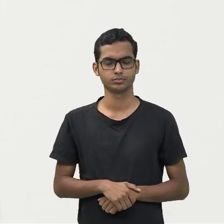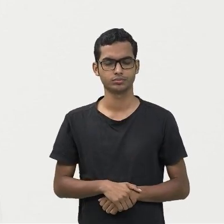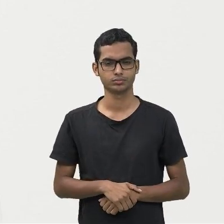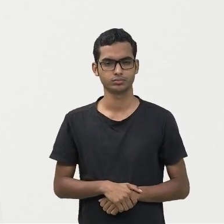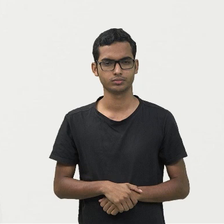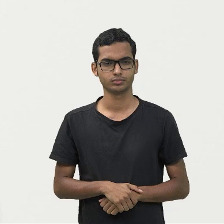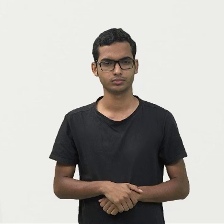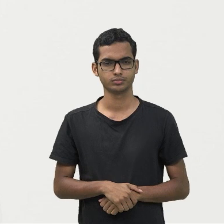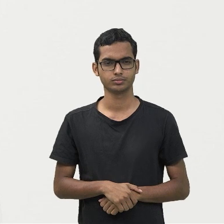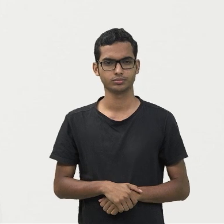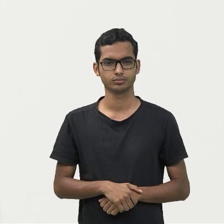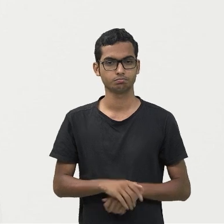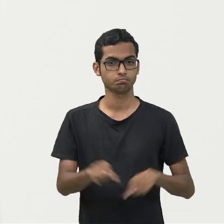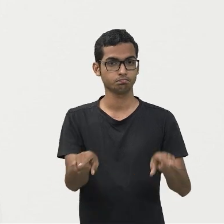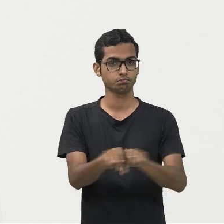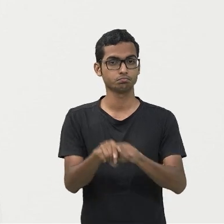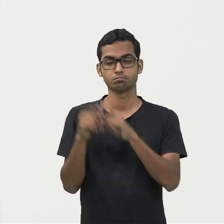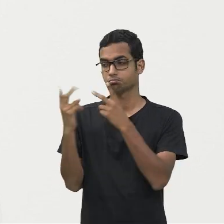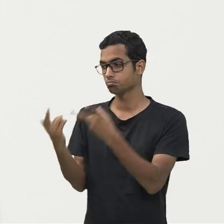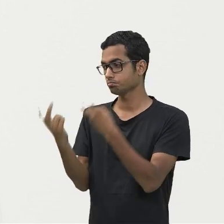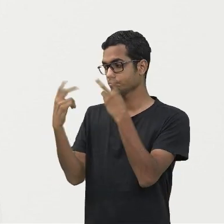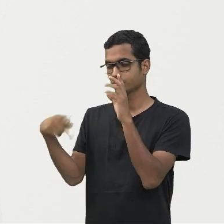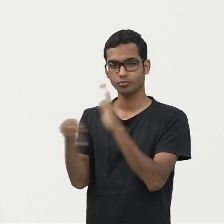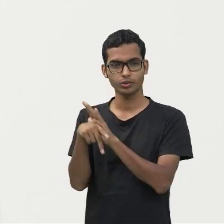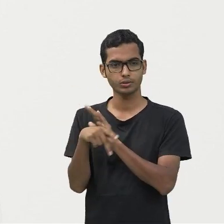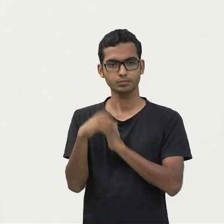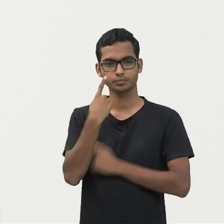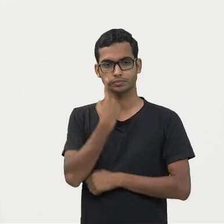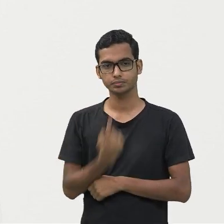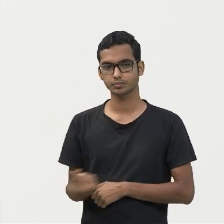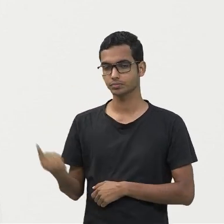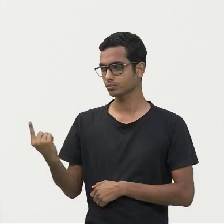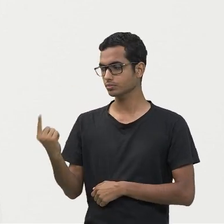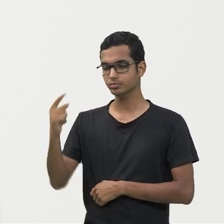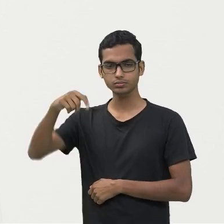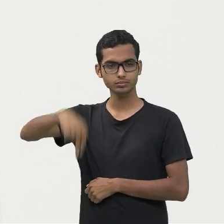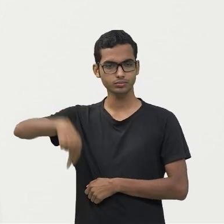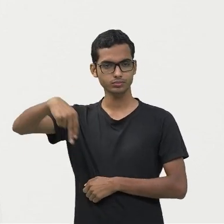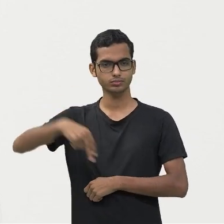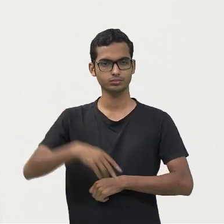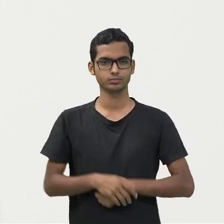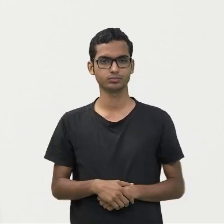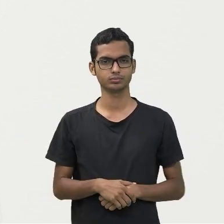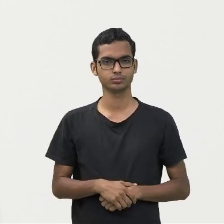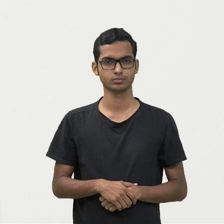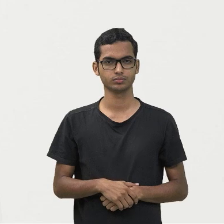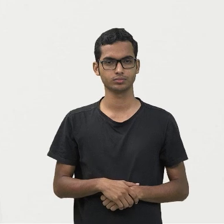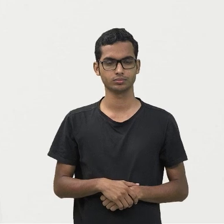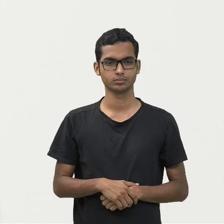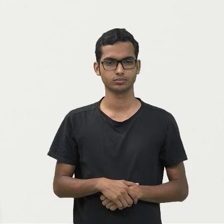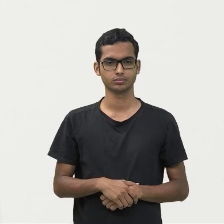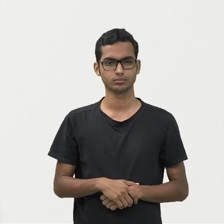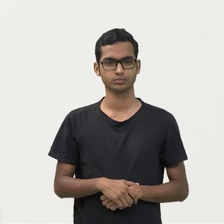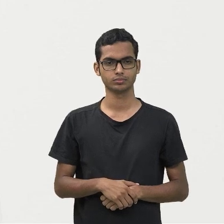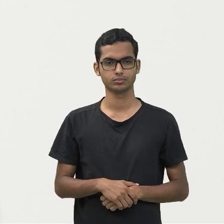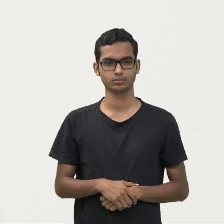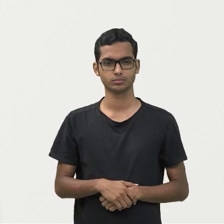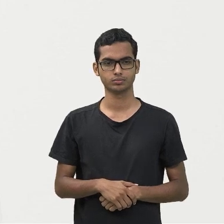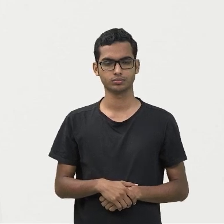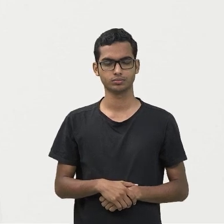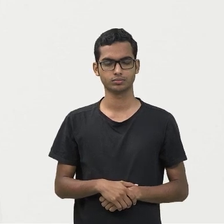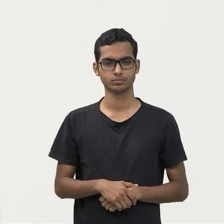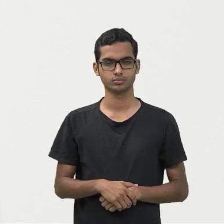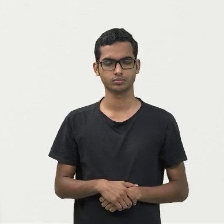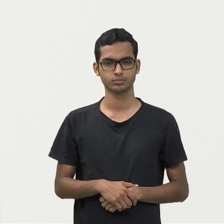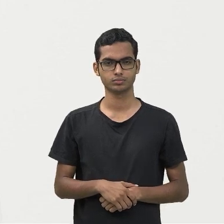tá? Observe que eu coloquei, ó, no lugar do N, o 1 nos dois N's, tá ok?